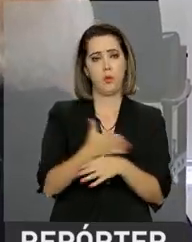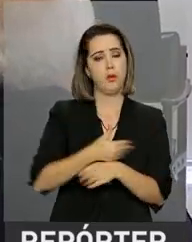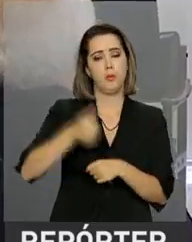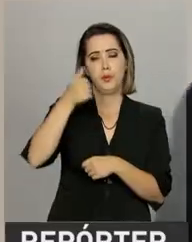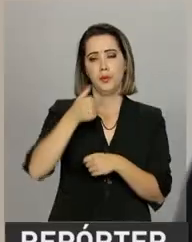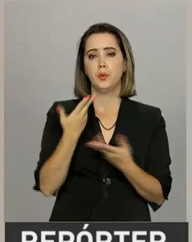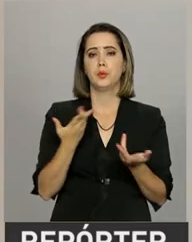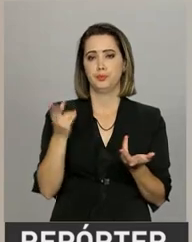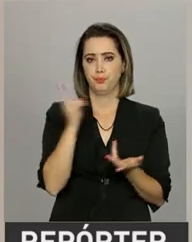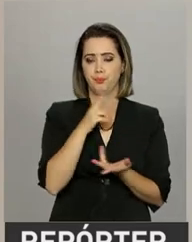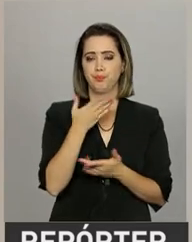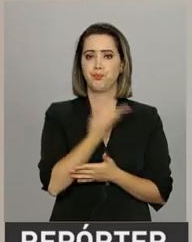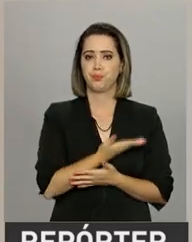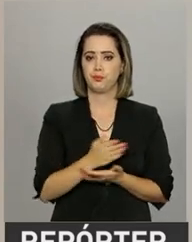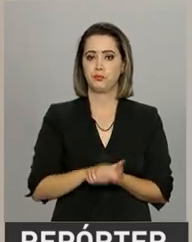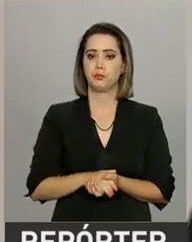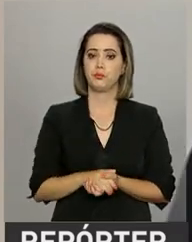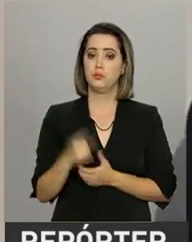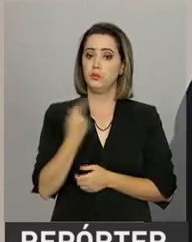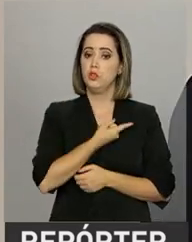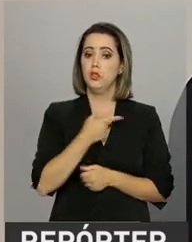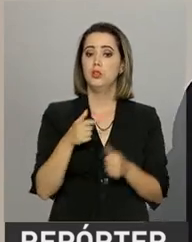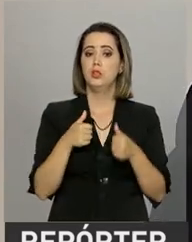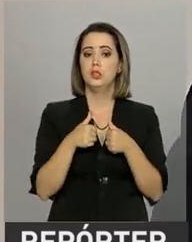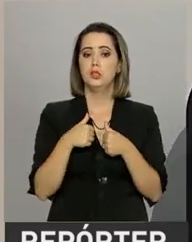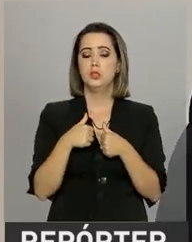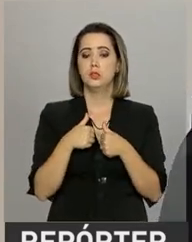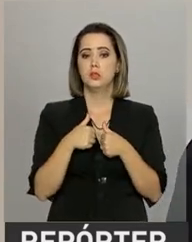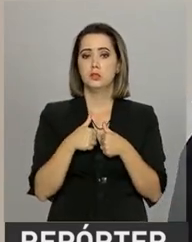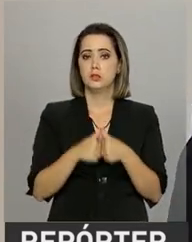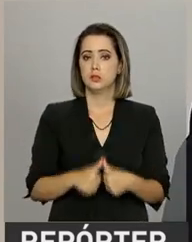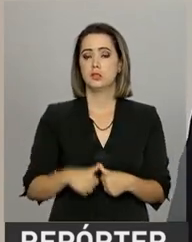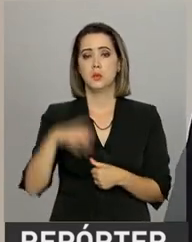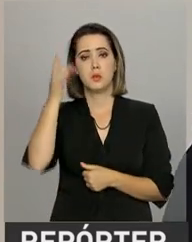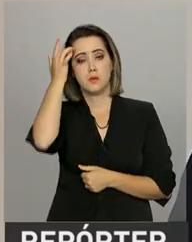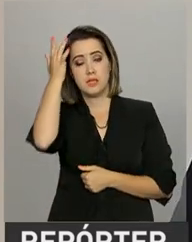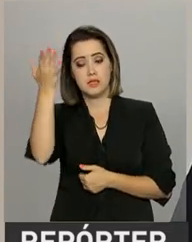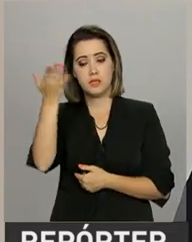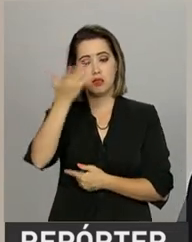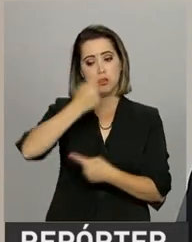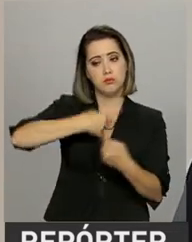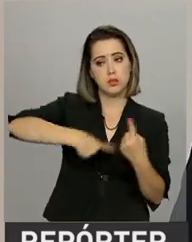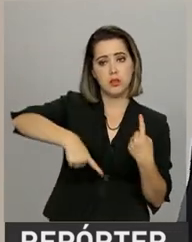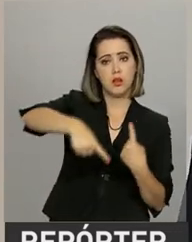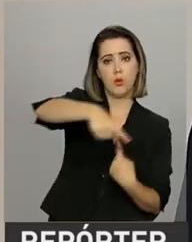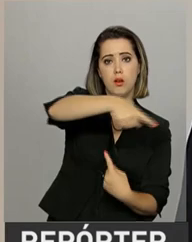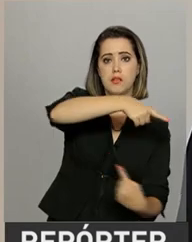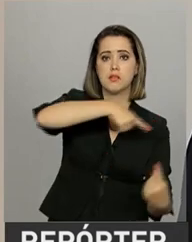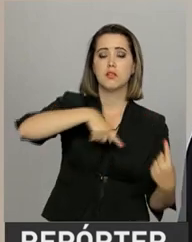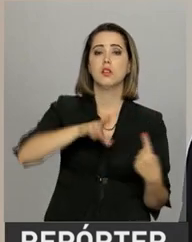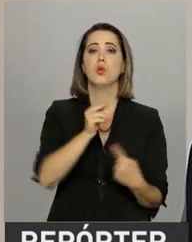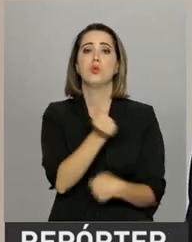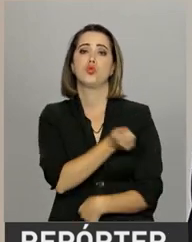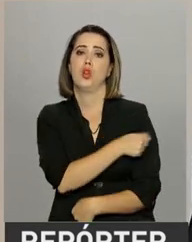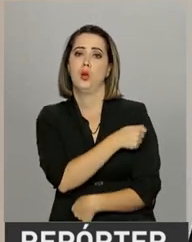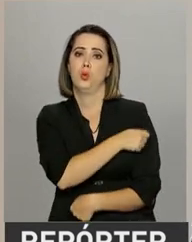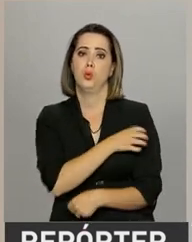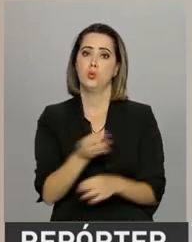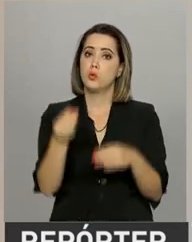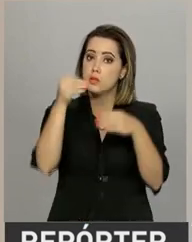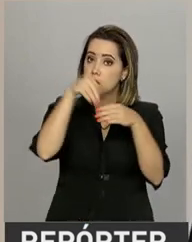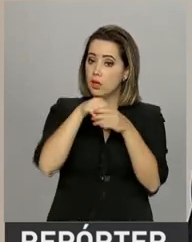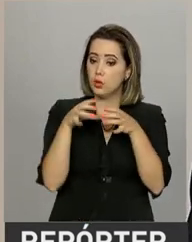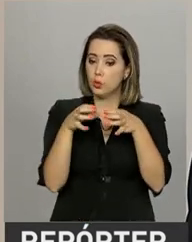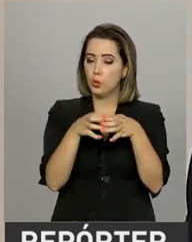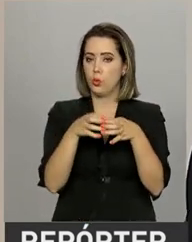nesses casos. Nós estamos, na verdade, facilitando a circulação dos estudantes dentro da CPLP. E vejam que é uma